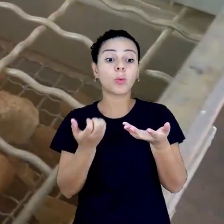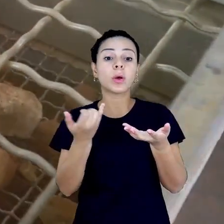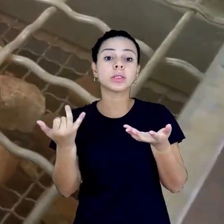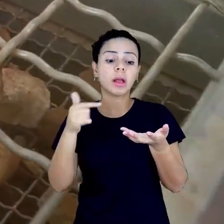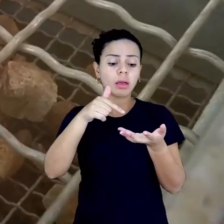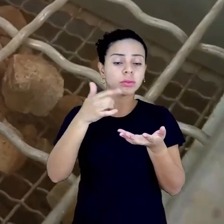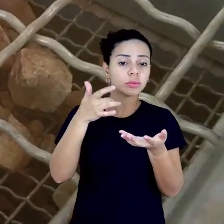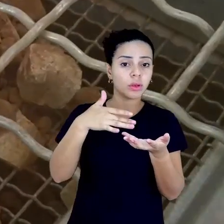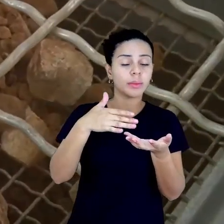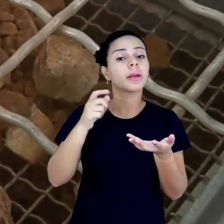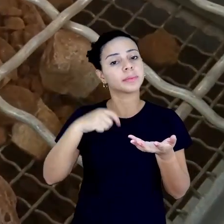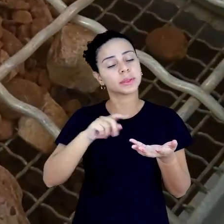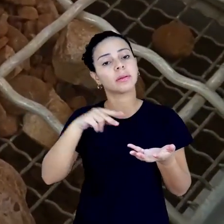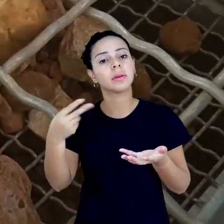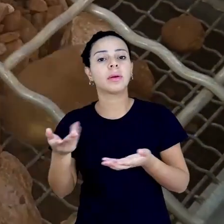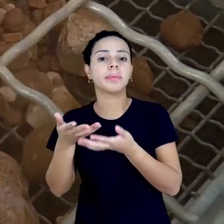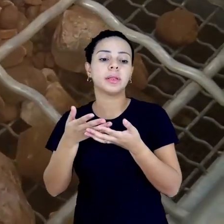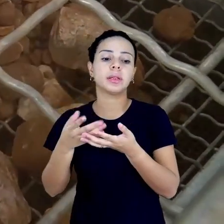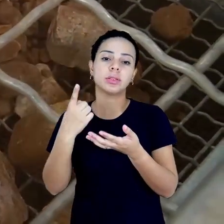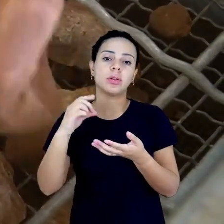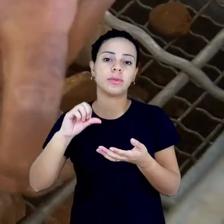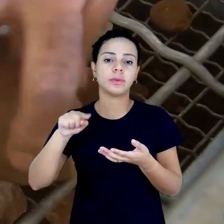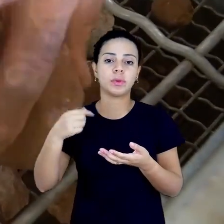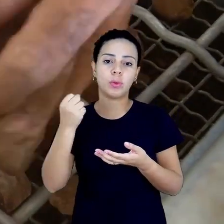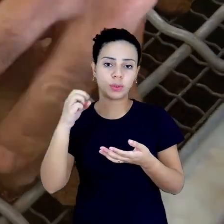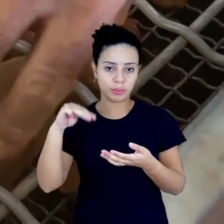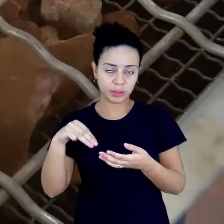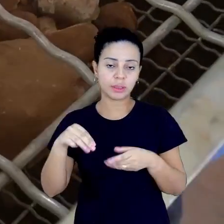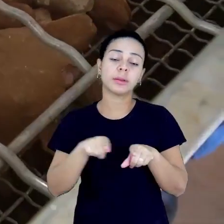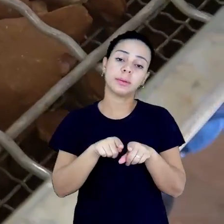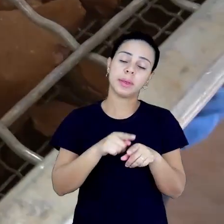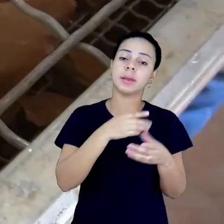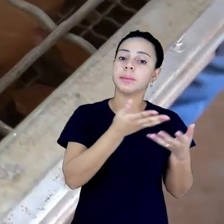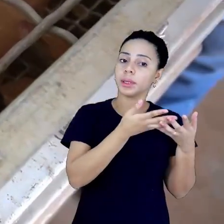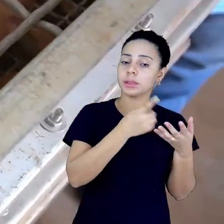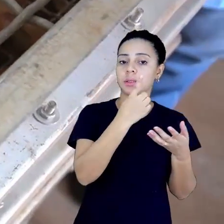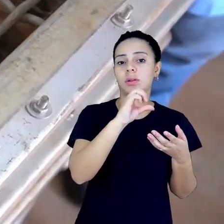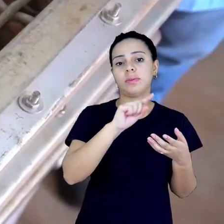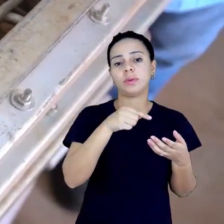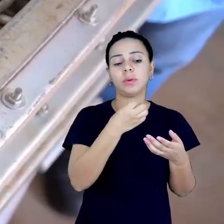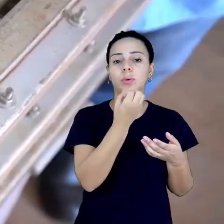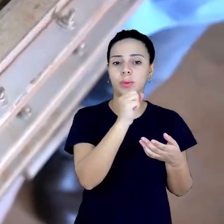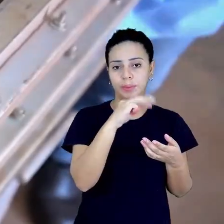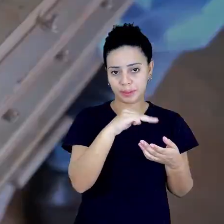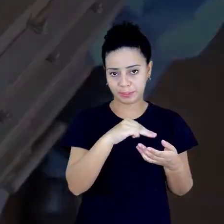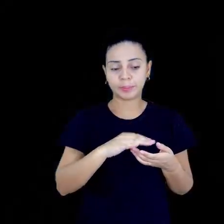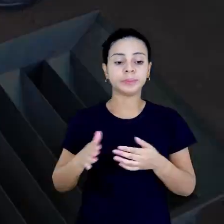material retido na peneira de 4,8 mm e que passe na peneira de 19,1